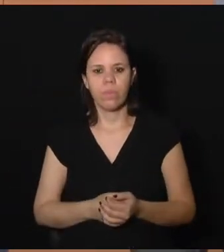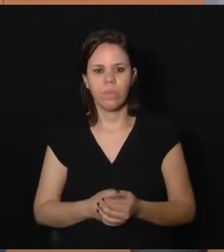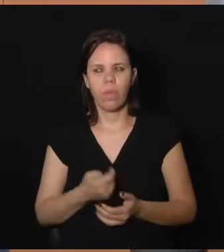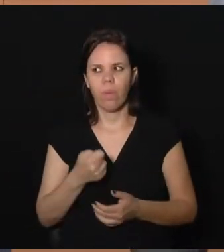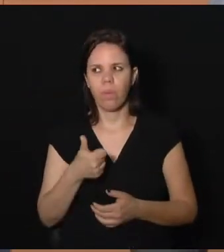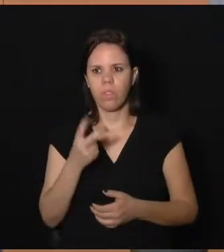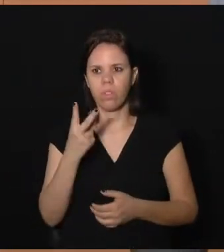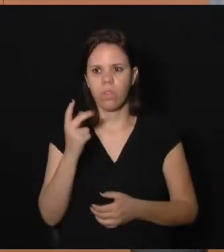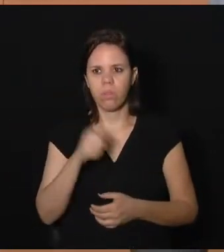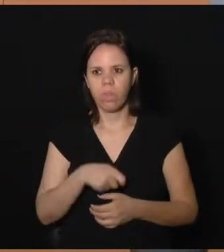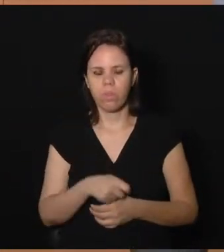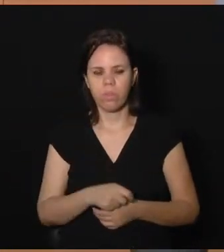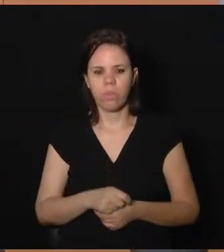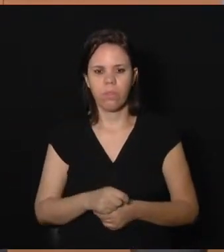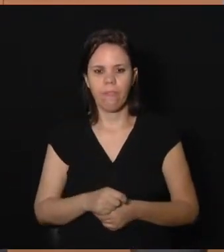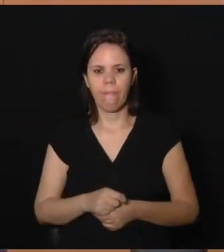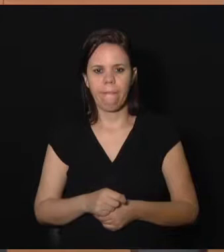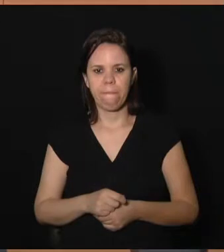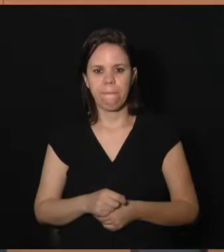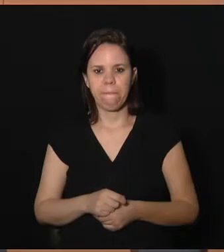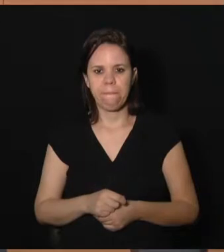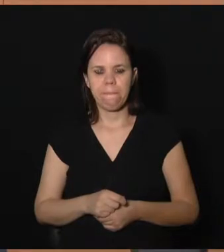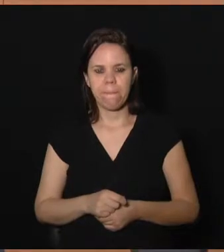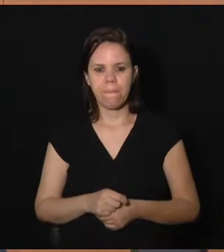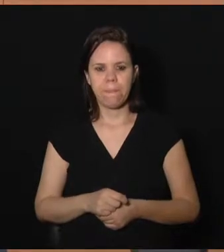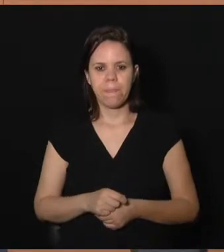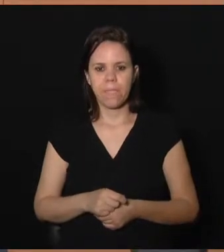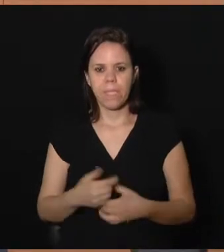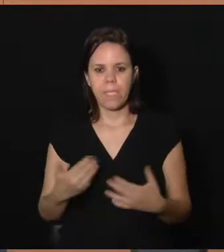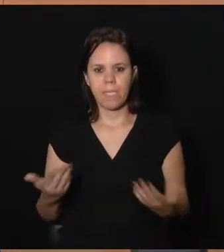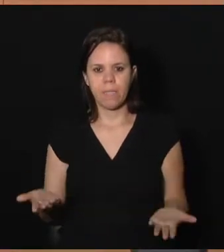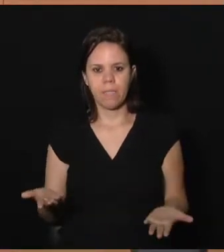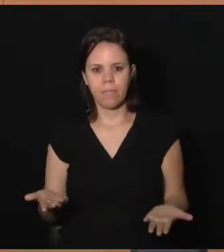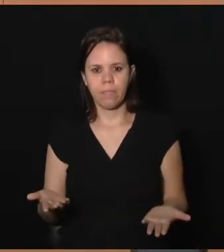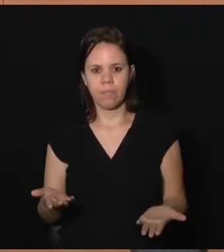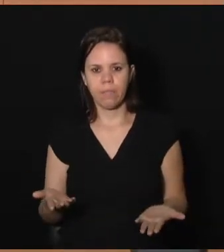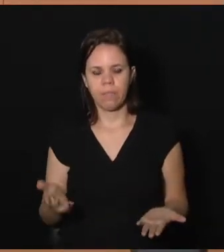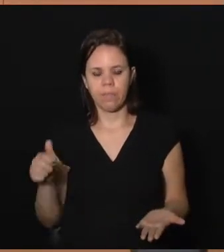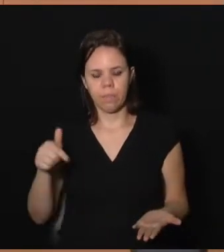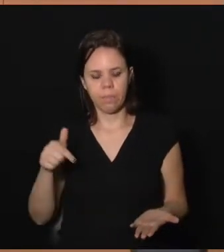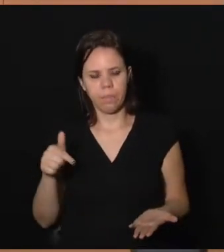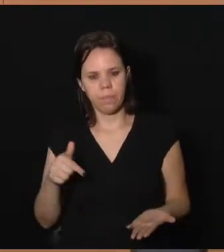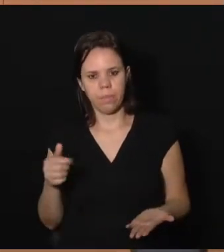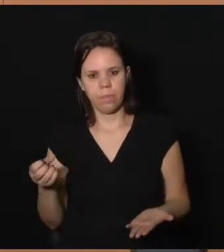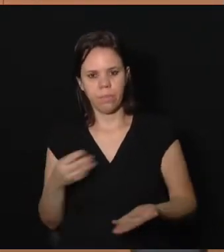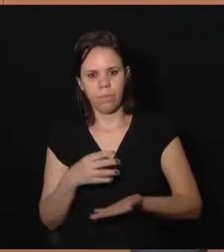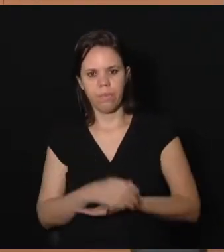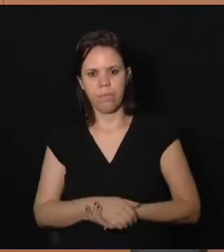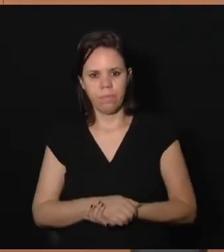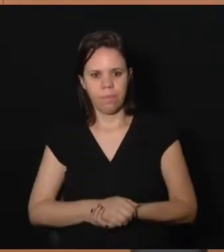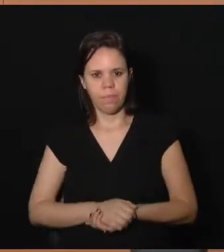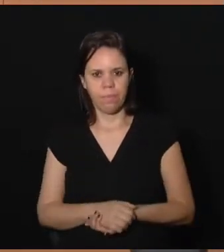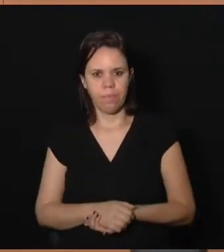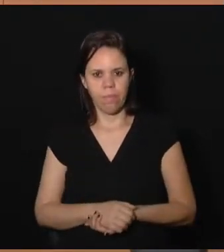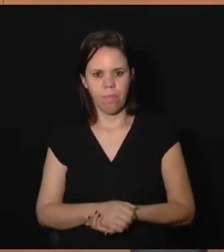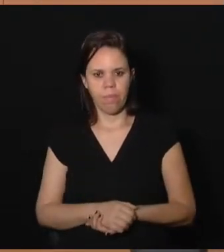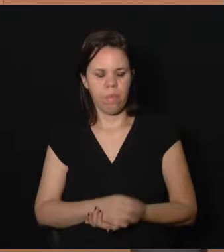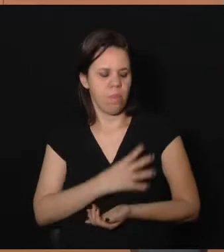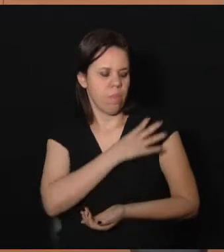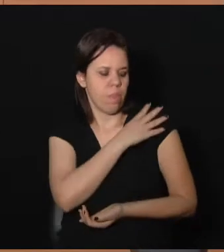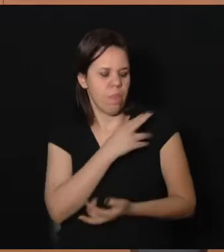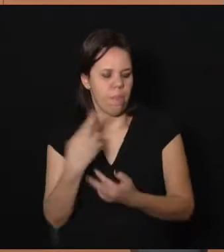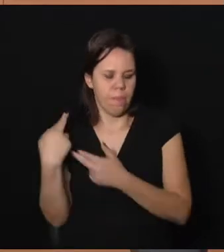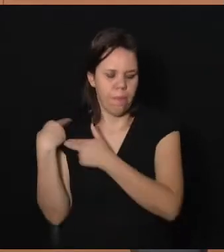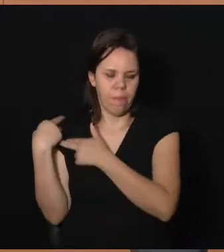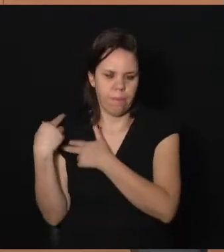2 meses, né? Ele então se tornou aqui o novo delegado responsável